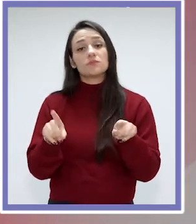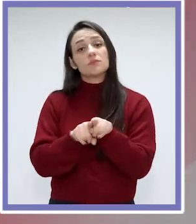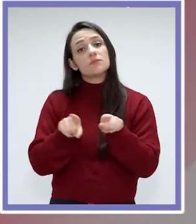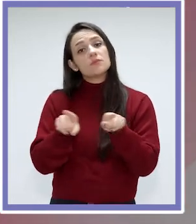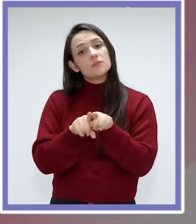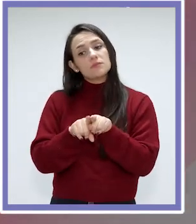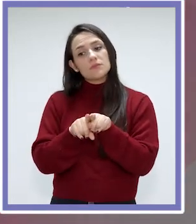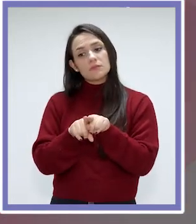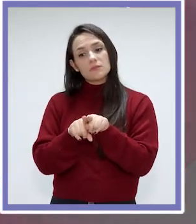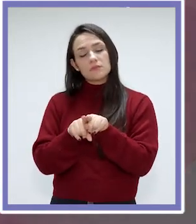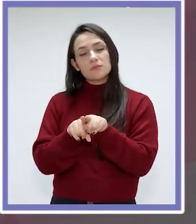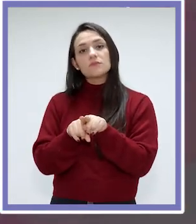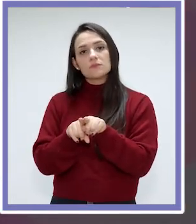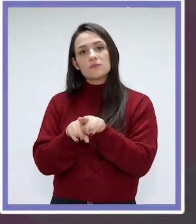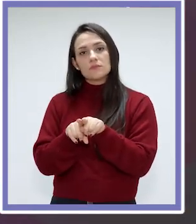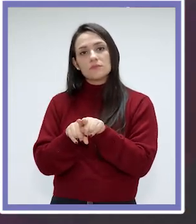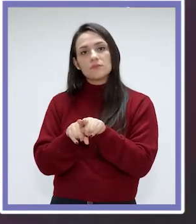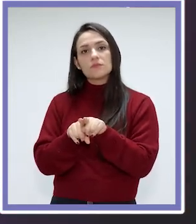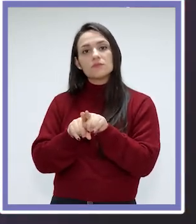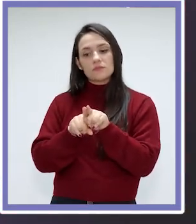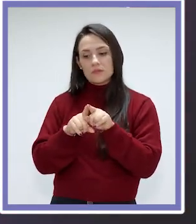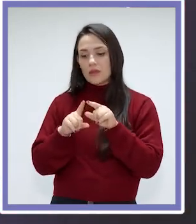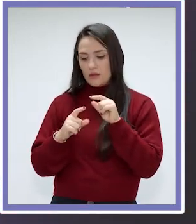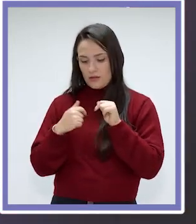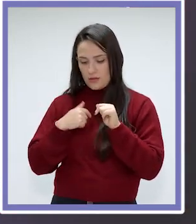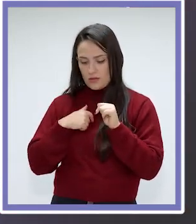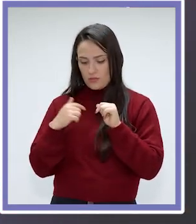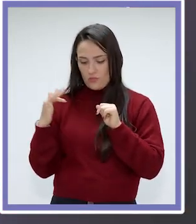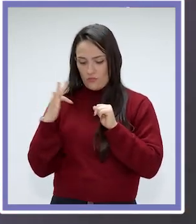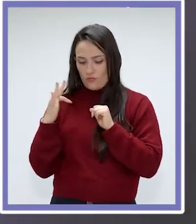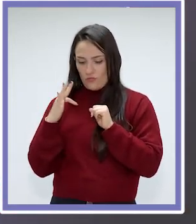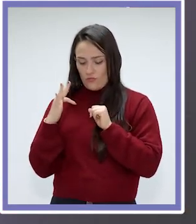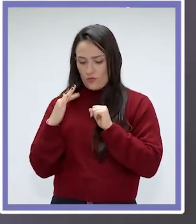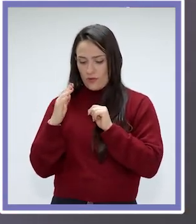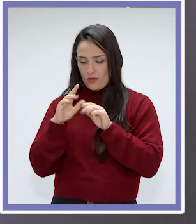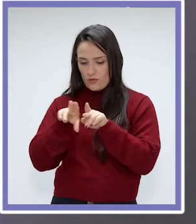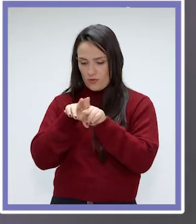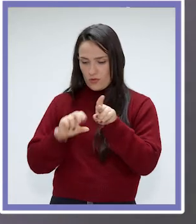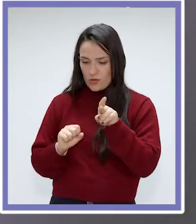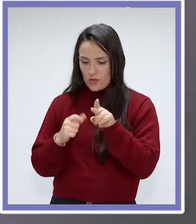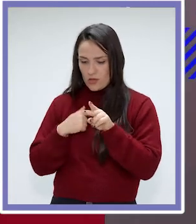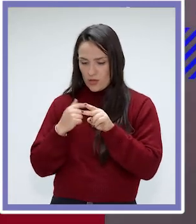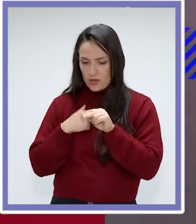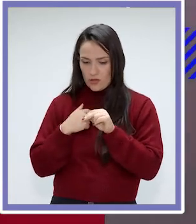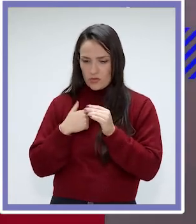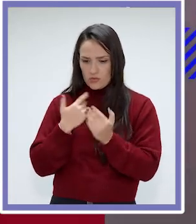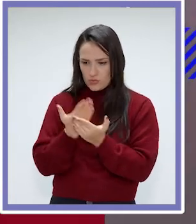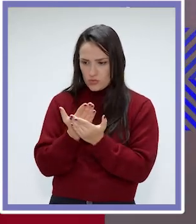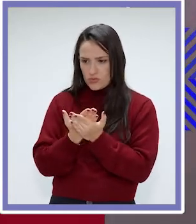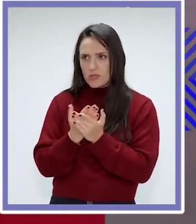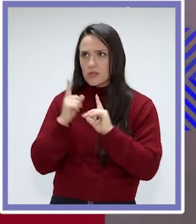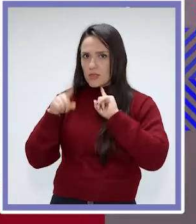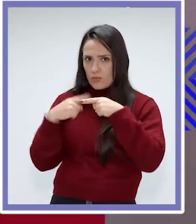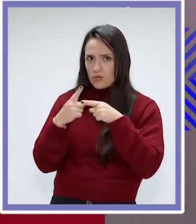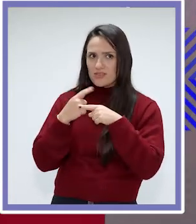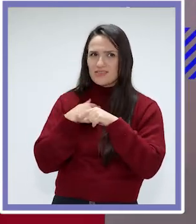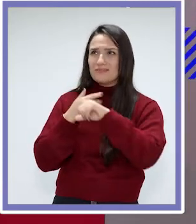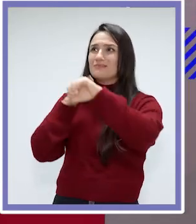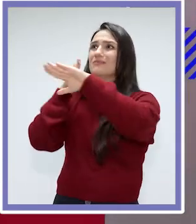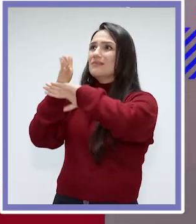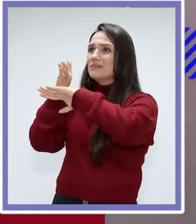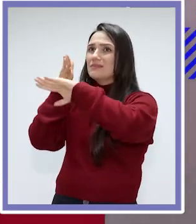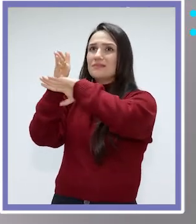criar uma rede e conversar com os demais países. Então, assim, eu tive o trabalho de como se fosse bater na porta de cada uma